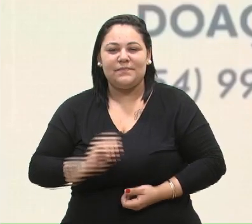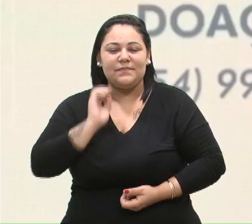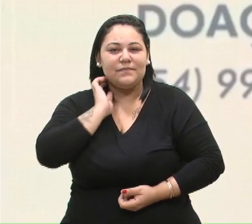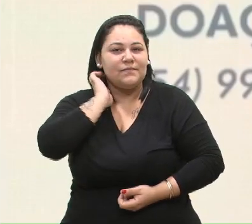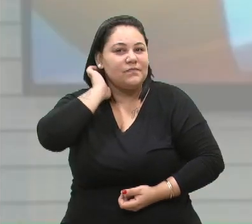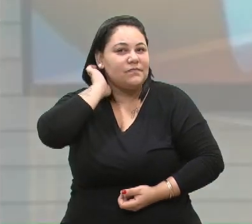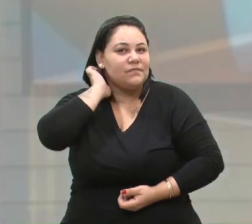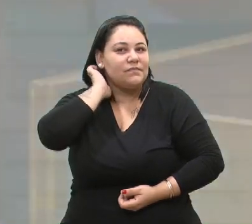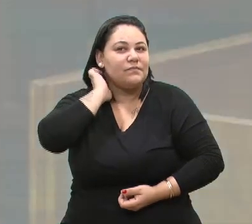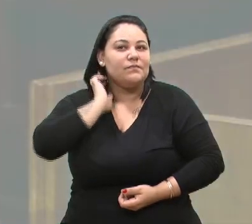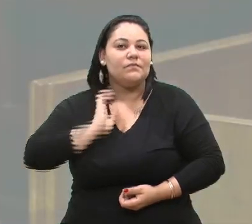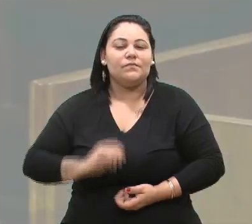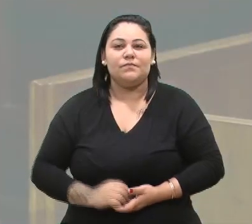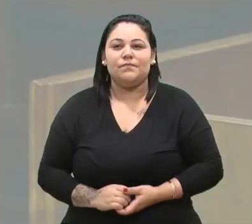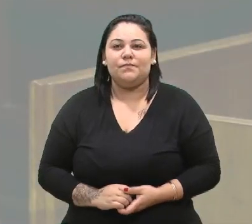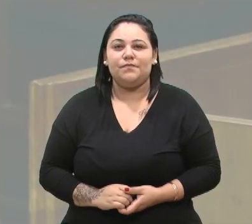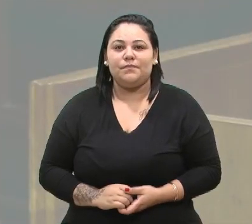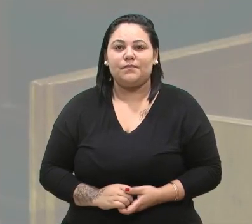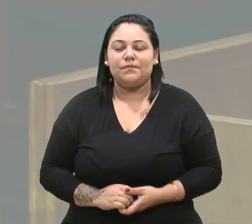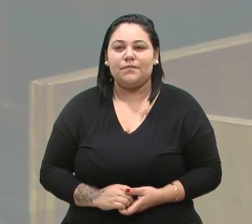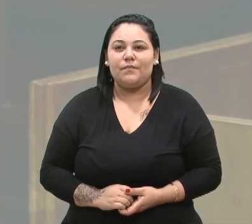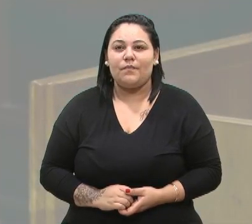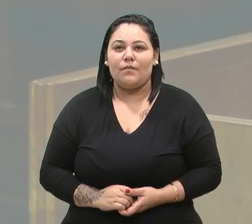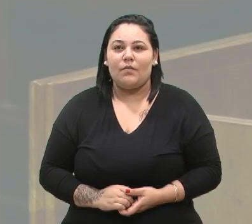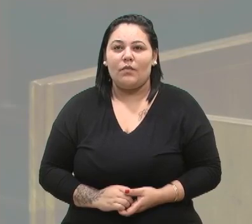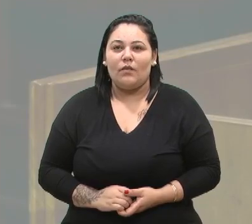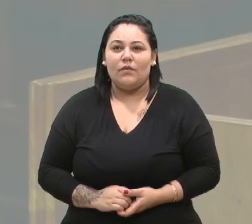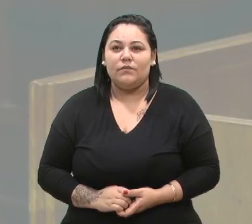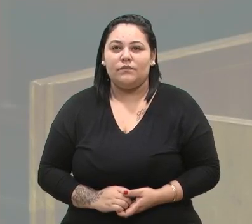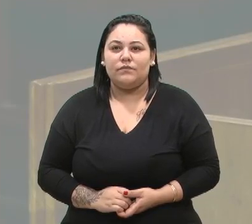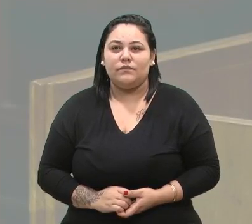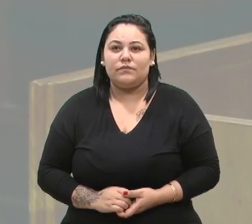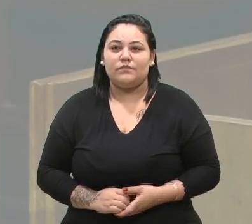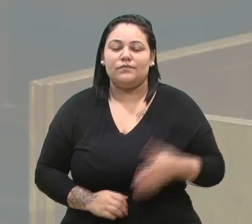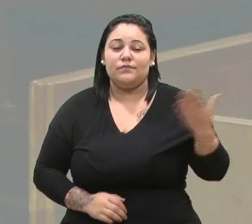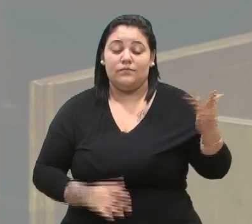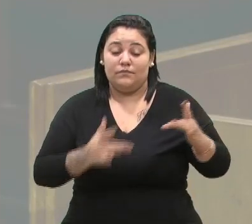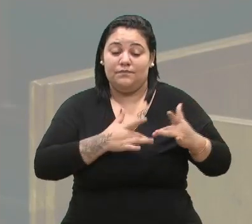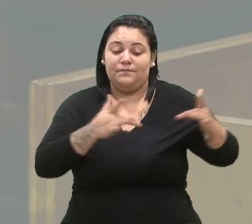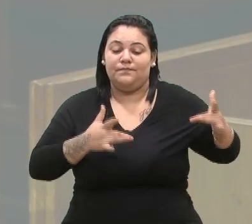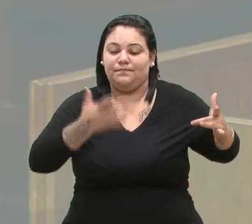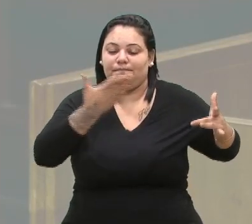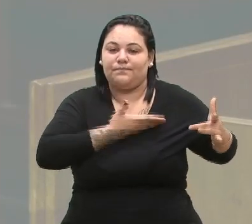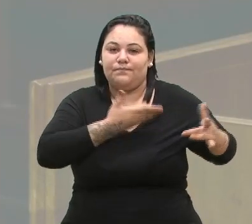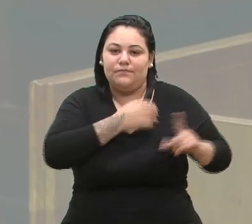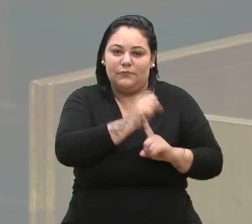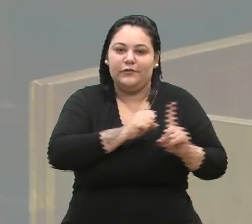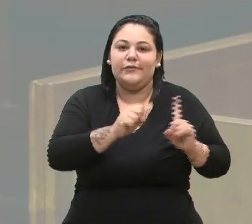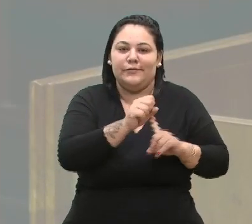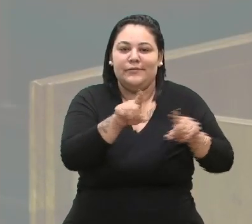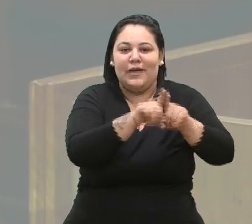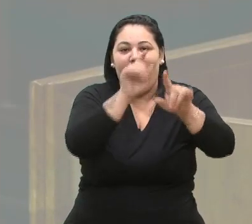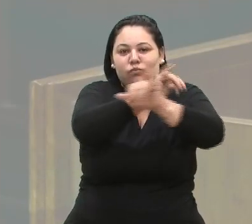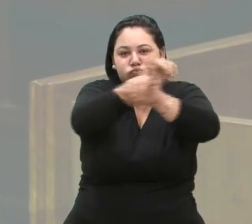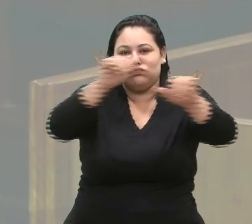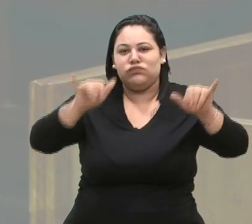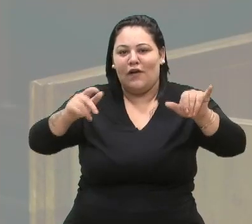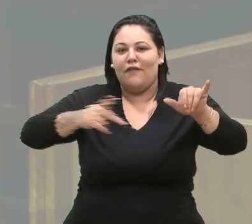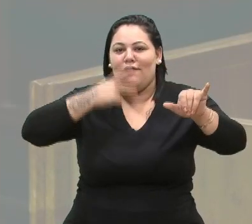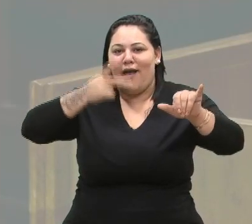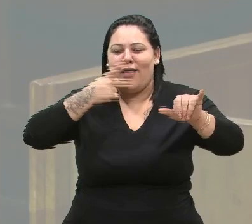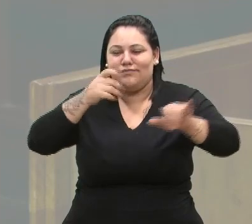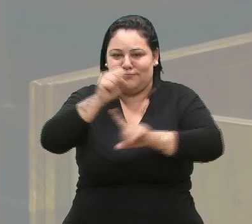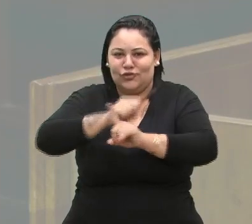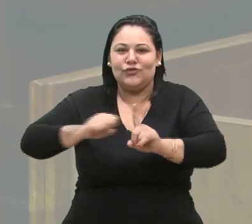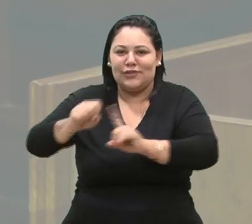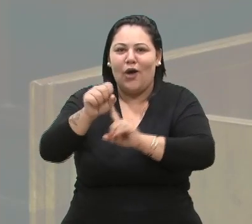99-61-611-3881. O Banco de Materiais... Fraternidade e Amizade Social. Até a campanha da fraternidade fala no social.